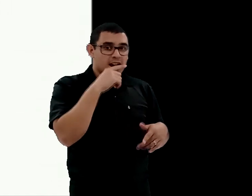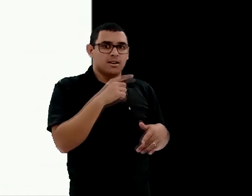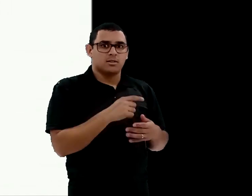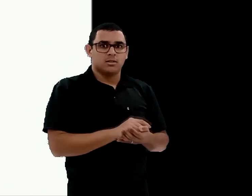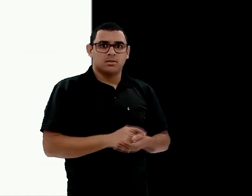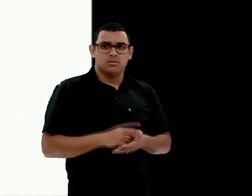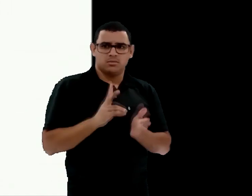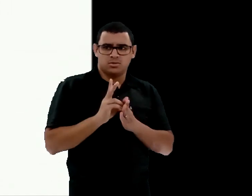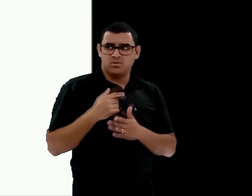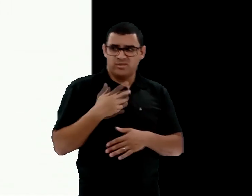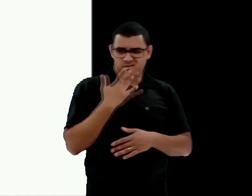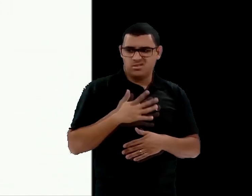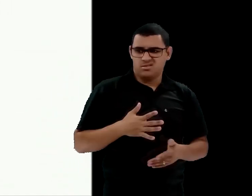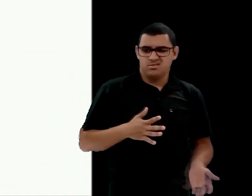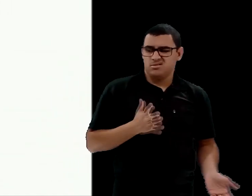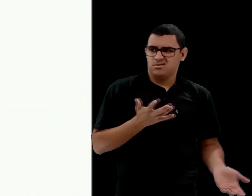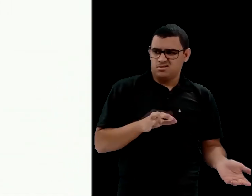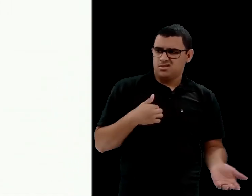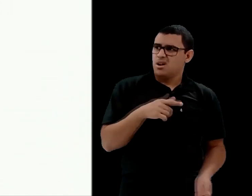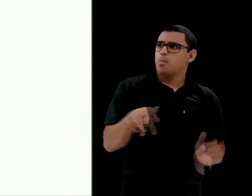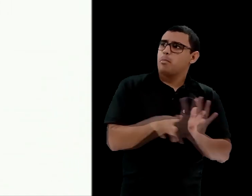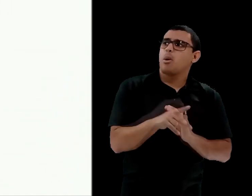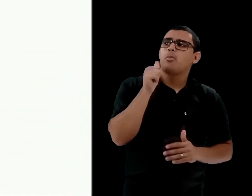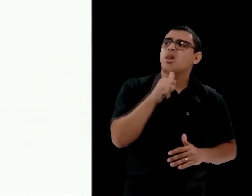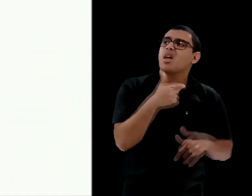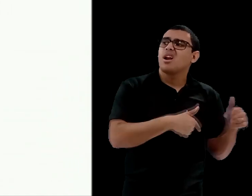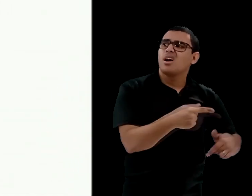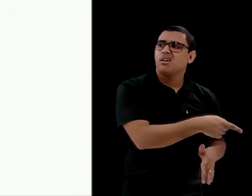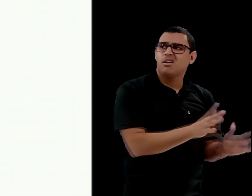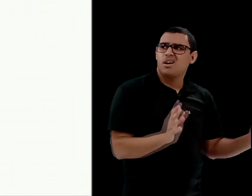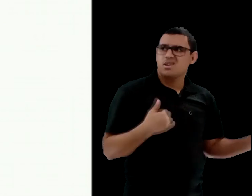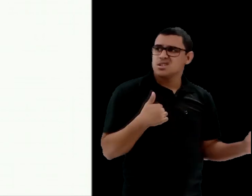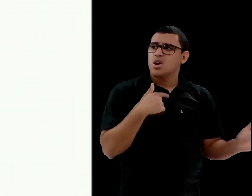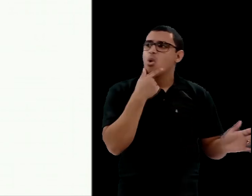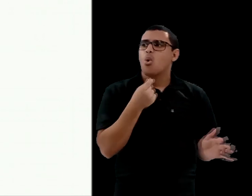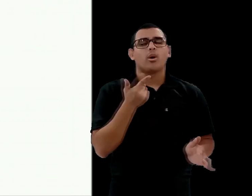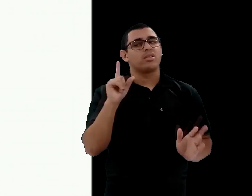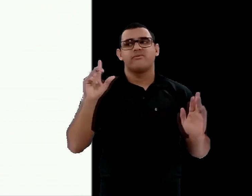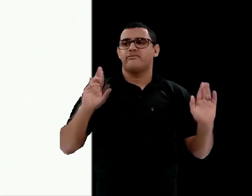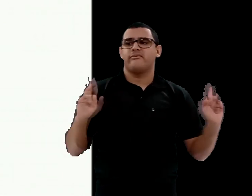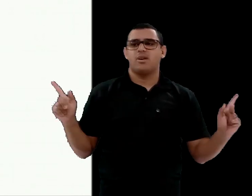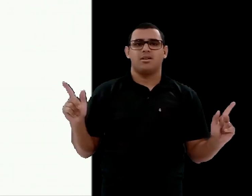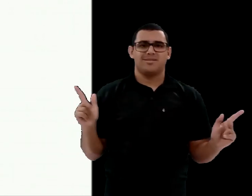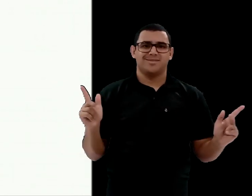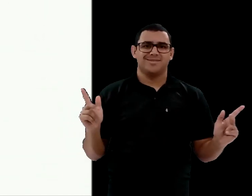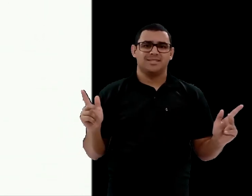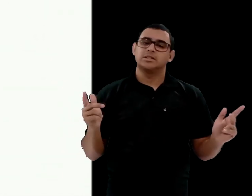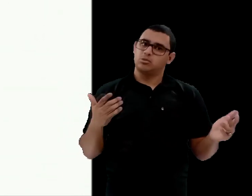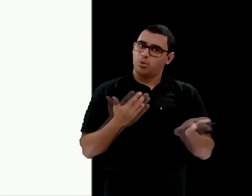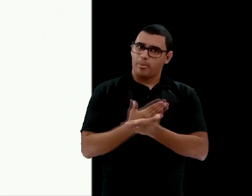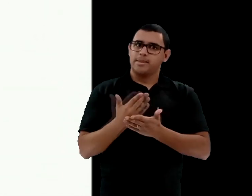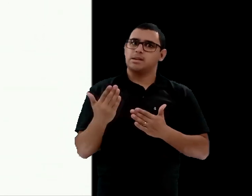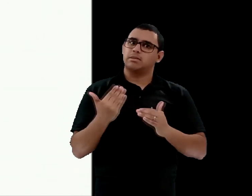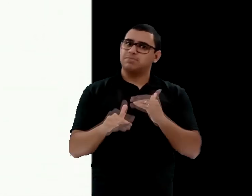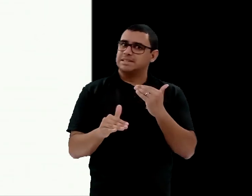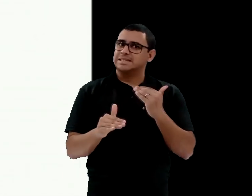de cana-de-açúcar, por exemplo, então isso era algo totalmente estranho para os povos indígenas, porque a prática de cultivar a terra, era